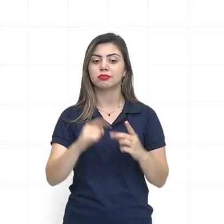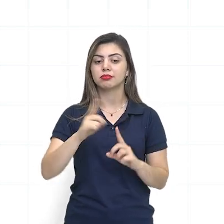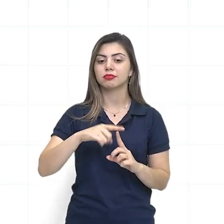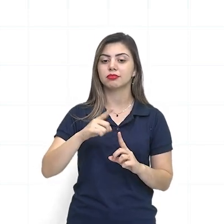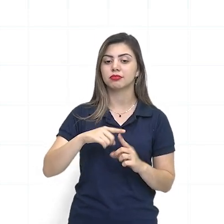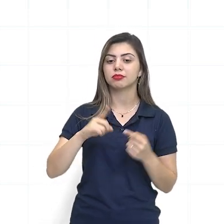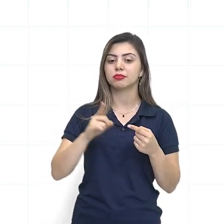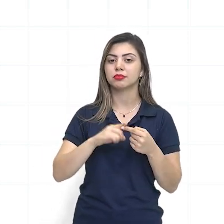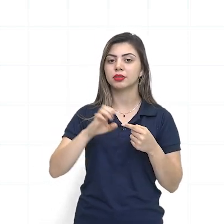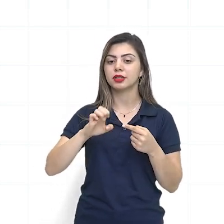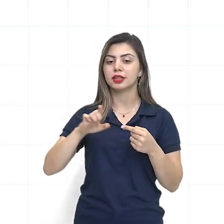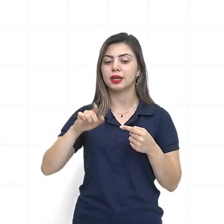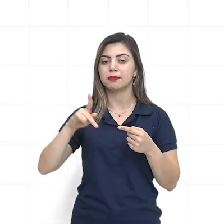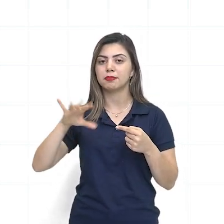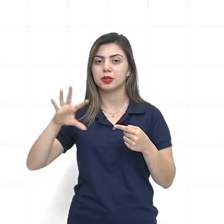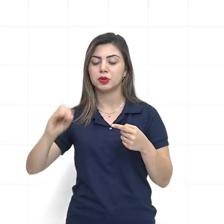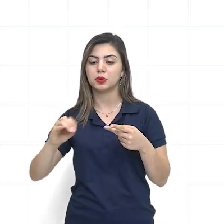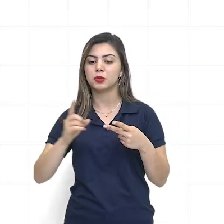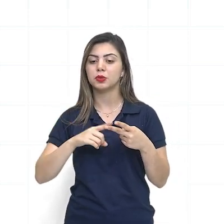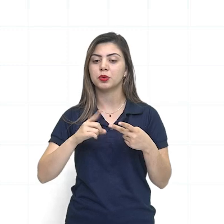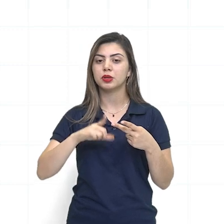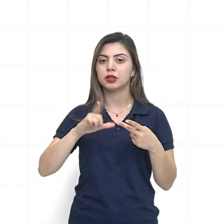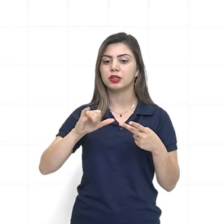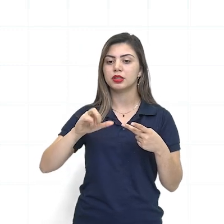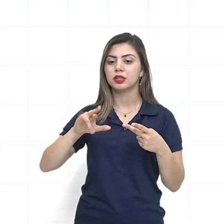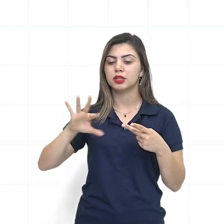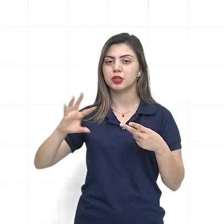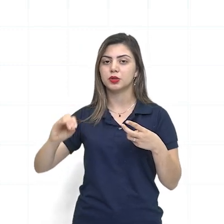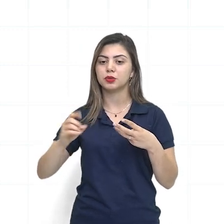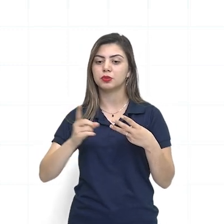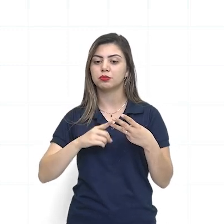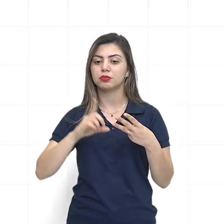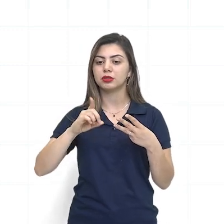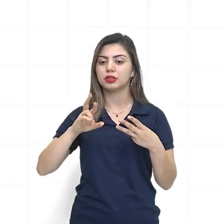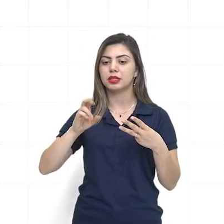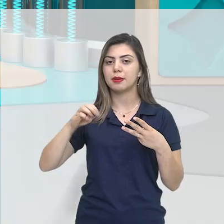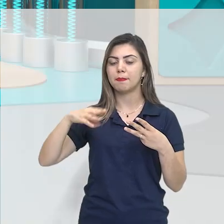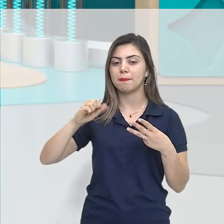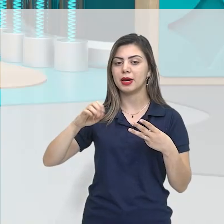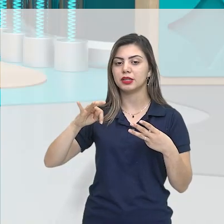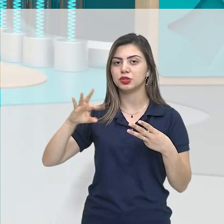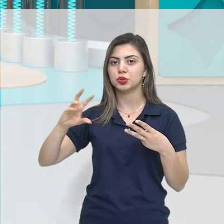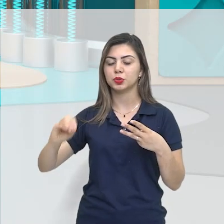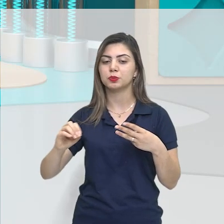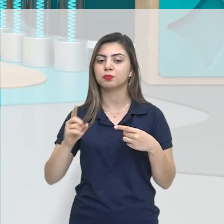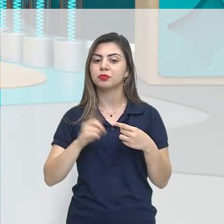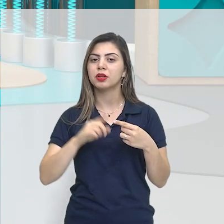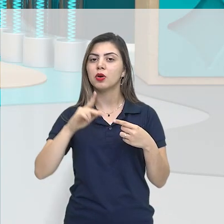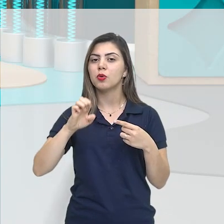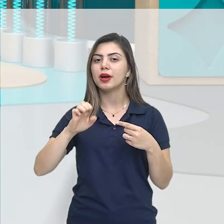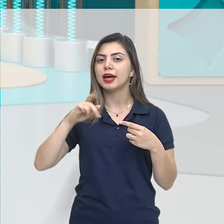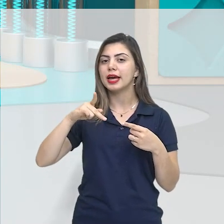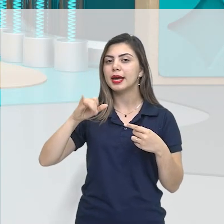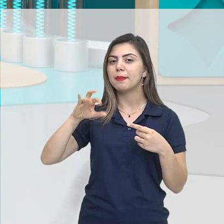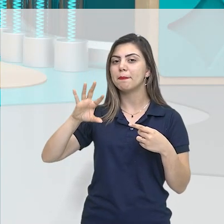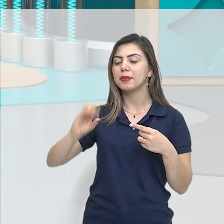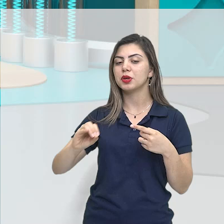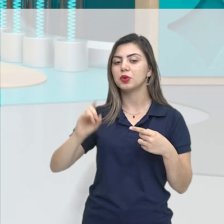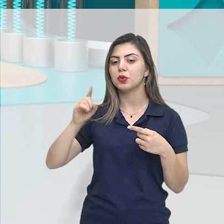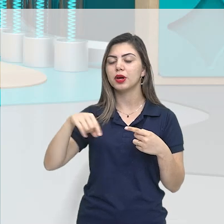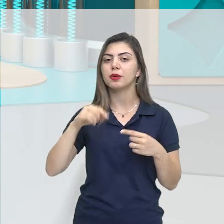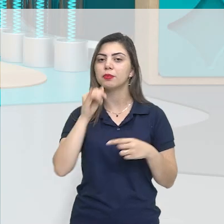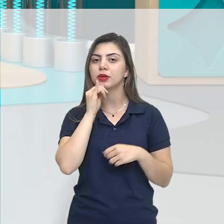o épico, o lírico e o dramático. O épico é aquele gênero em que vai contar, é uma história contada